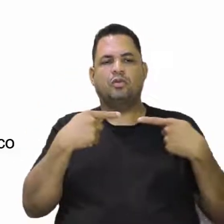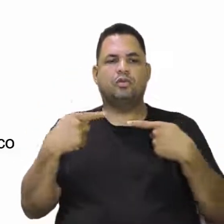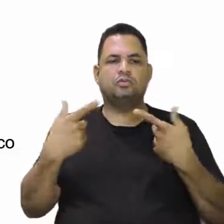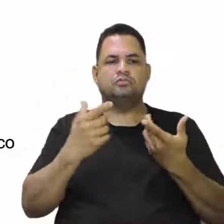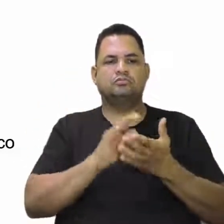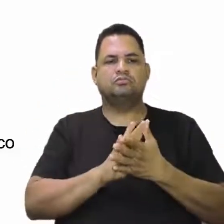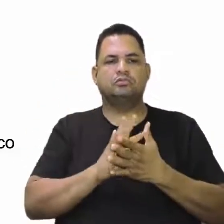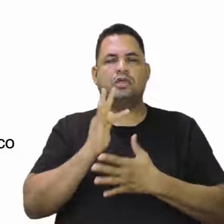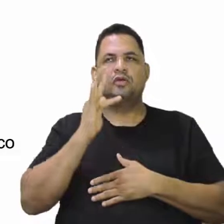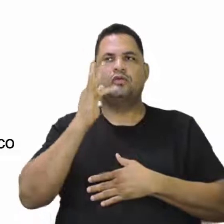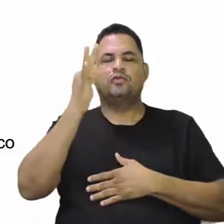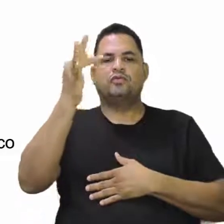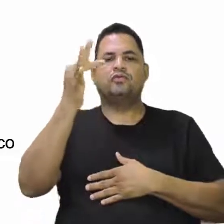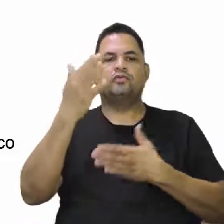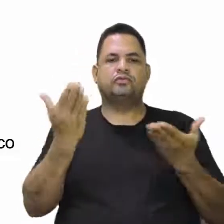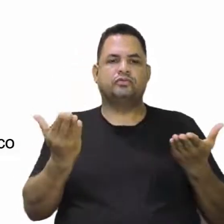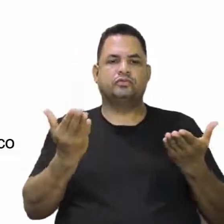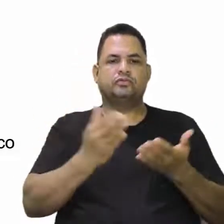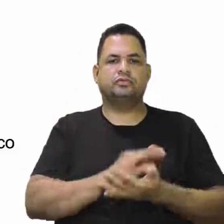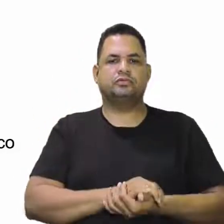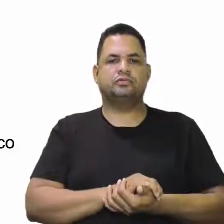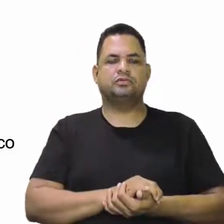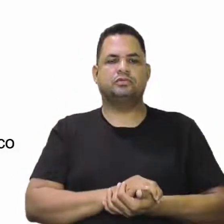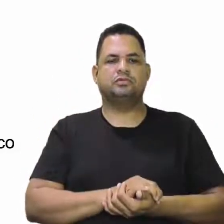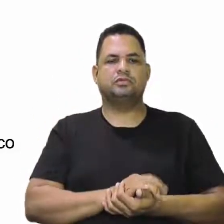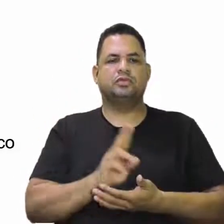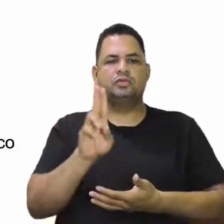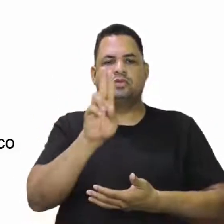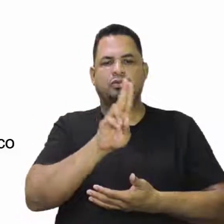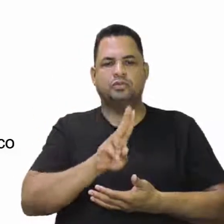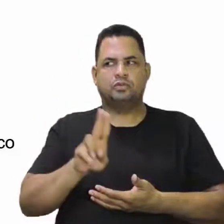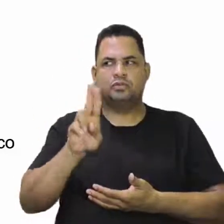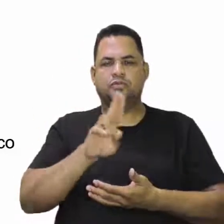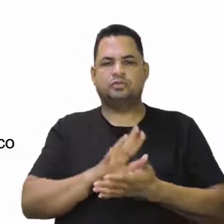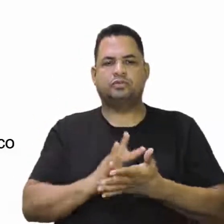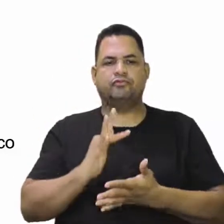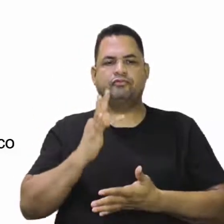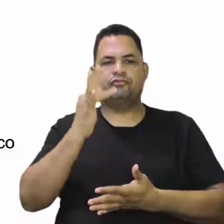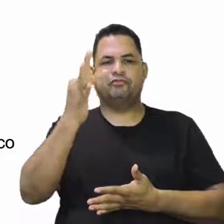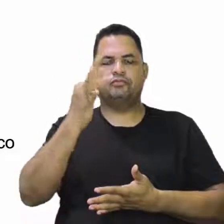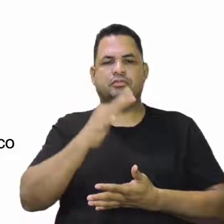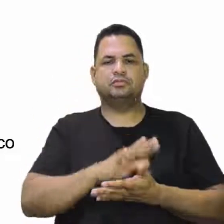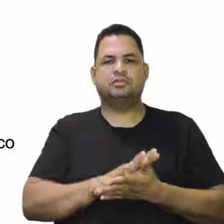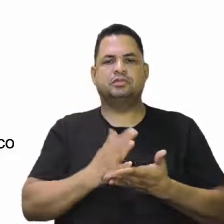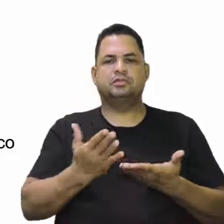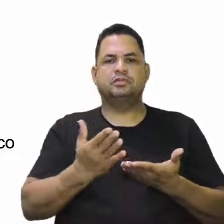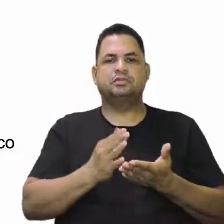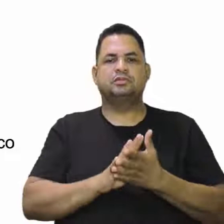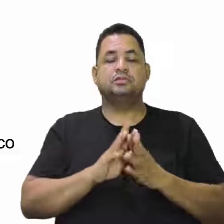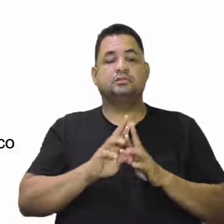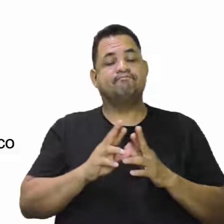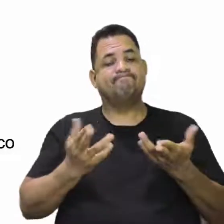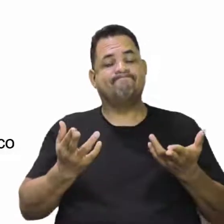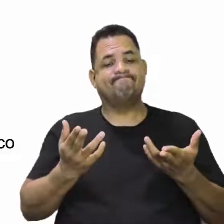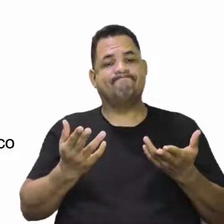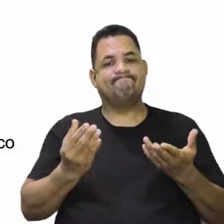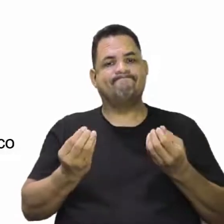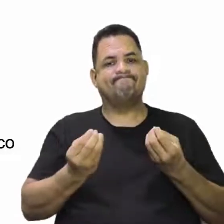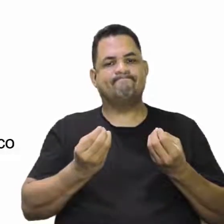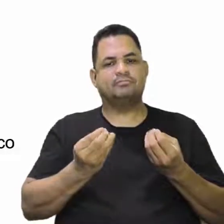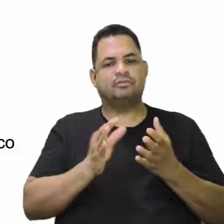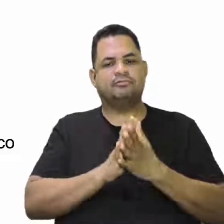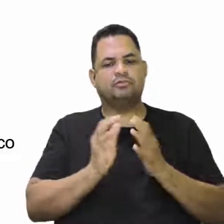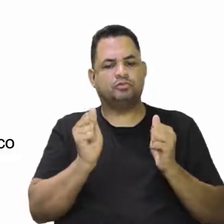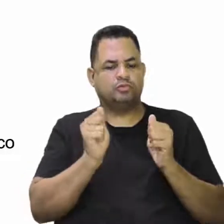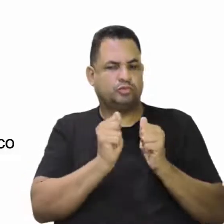ao futuro da seguinte forma. A gente usa o futuro, só que a gente usa de forma